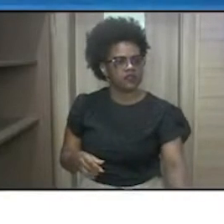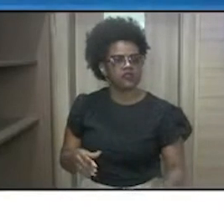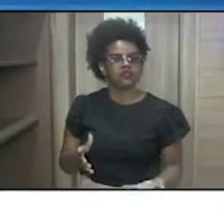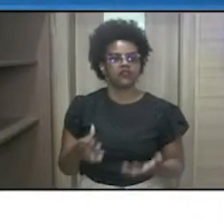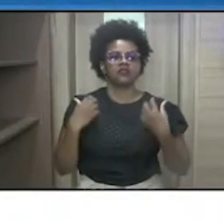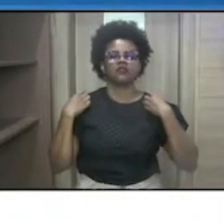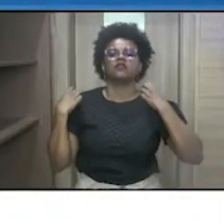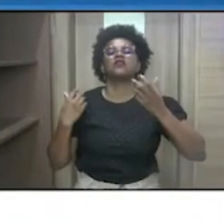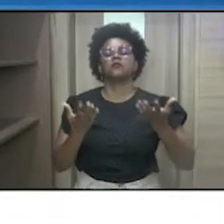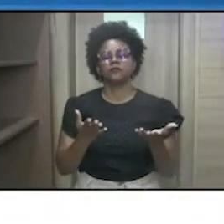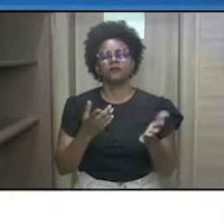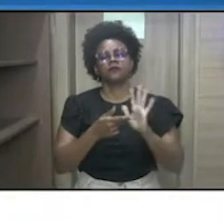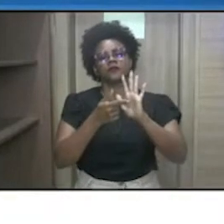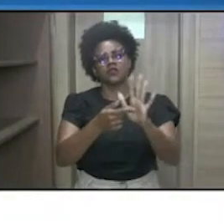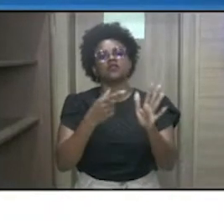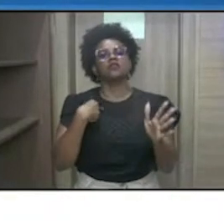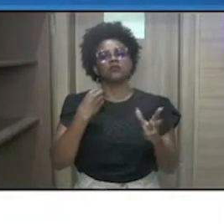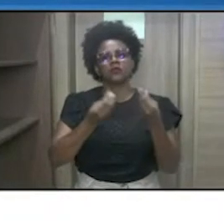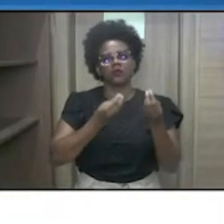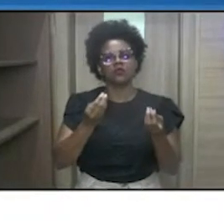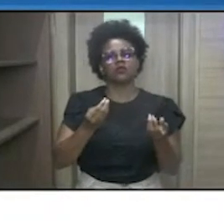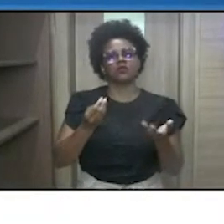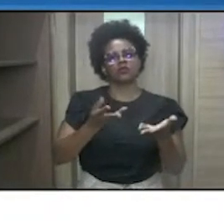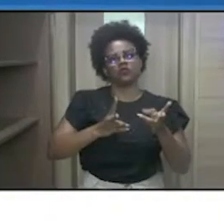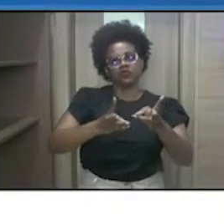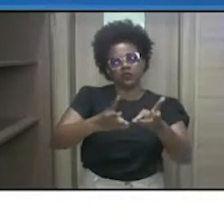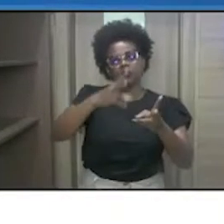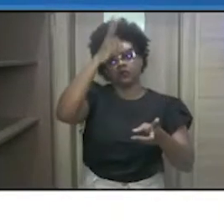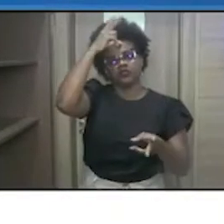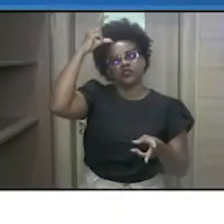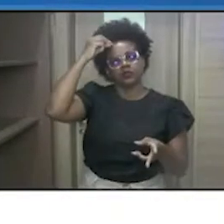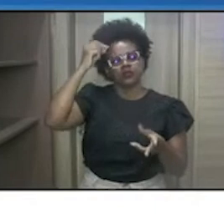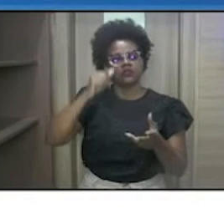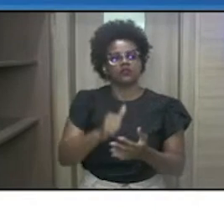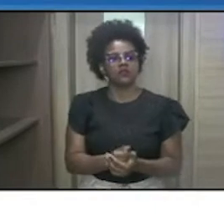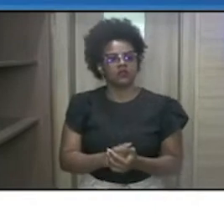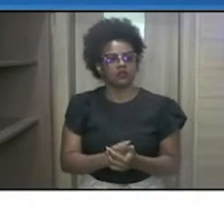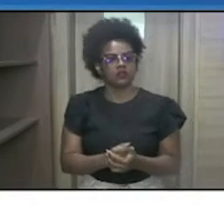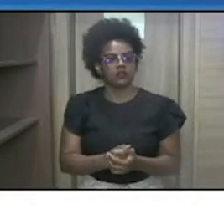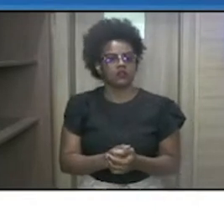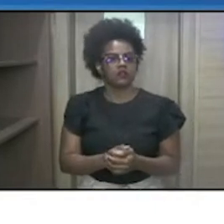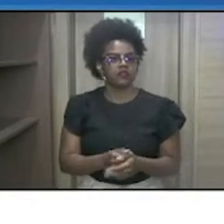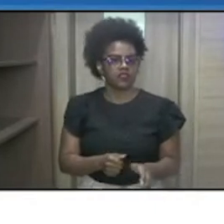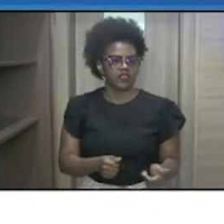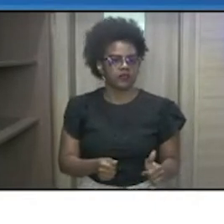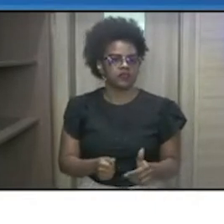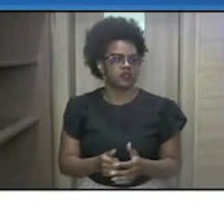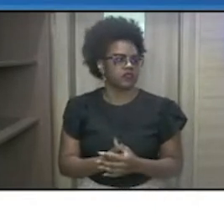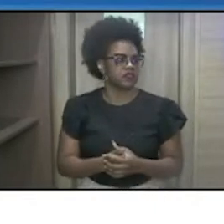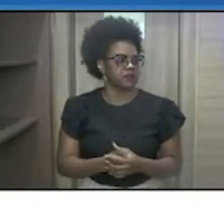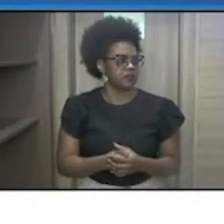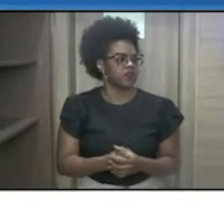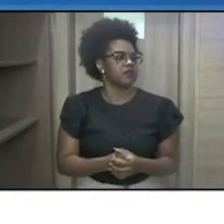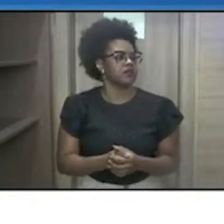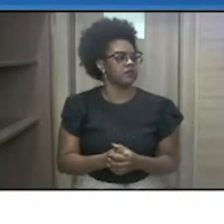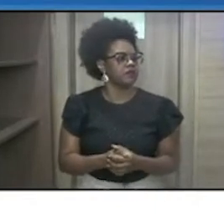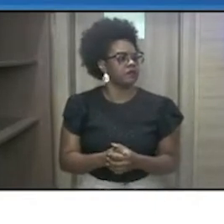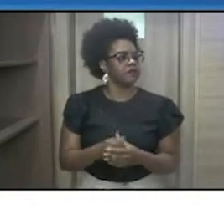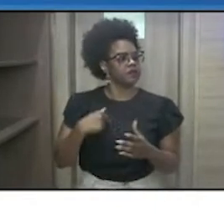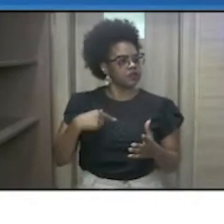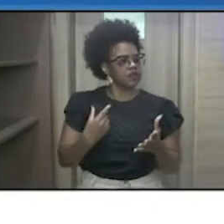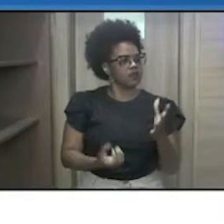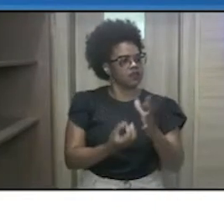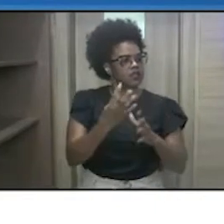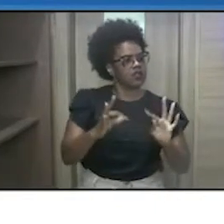funcionamento, mas que prestavam serviço para o município. E aí a gente vê a questão da incorporação da